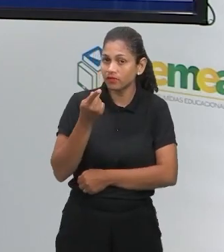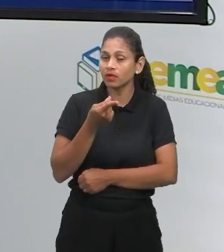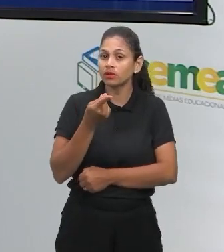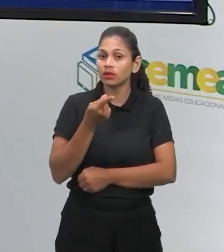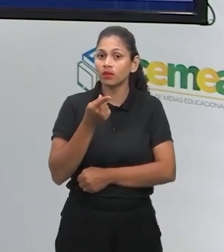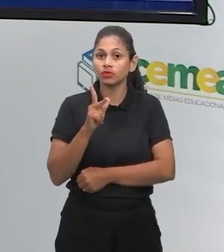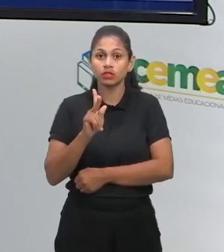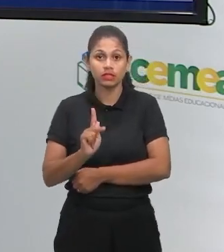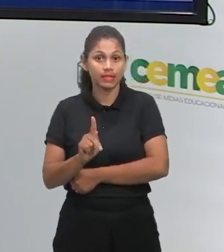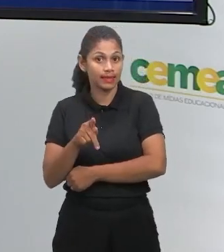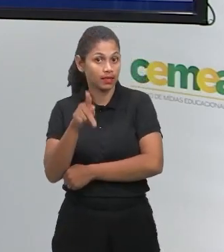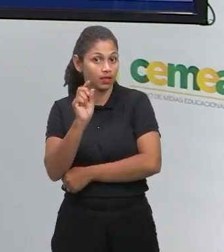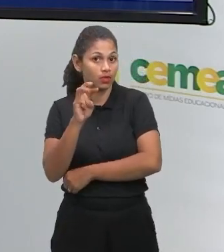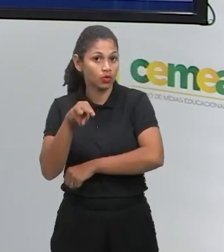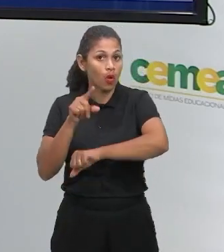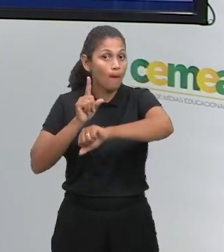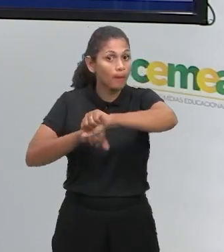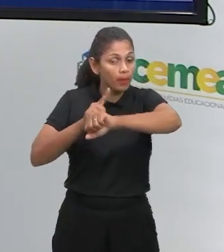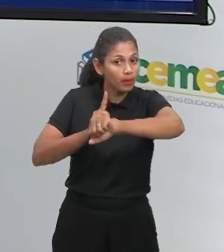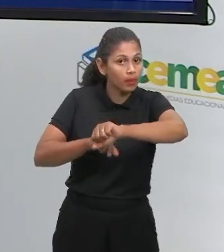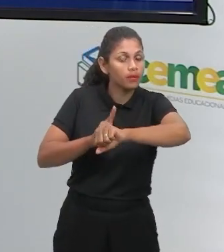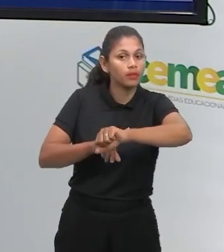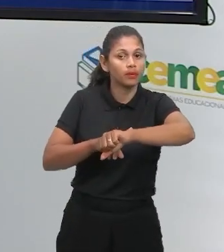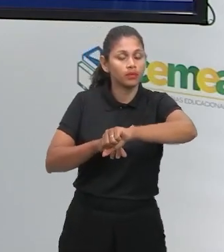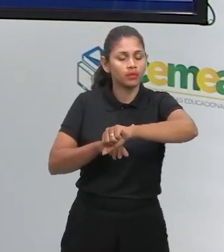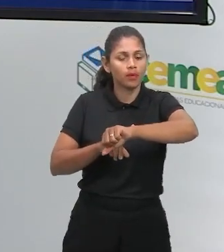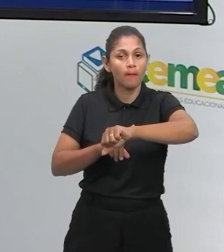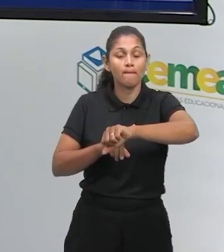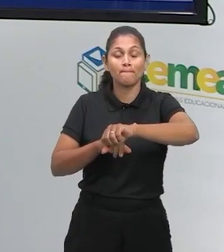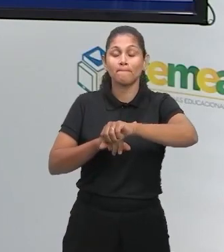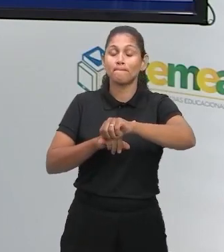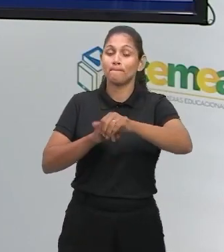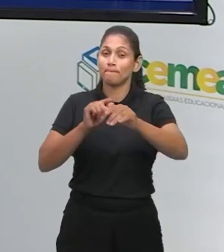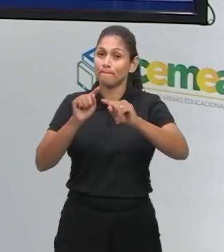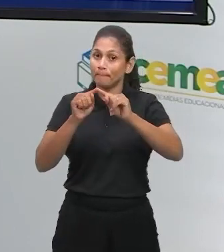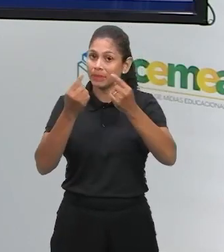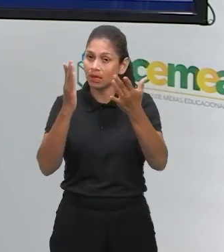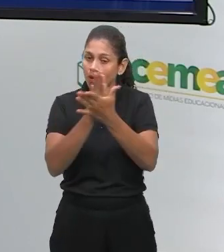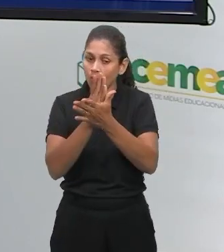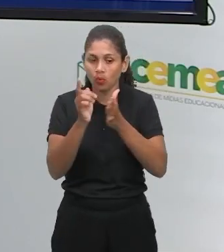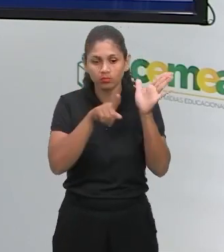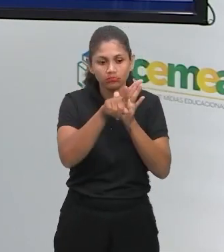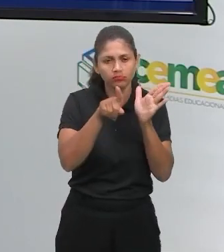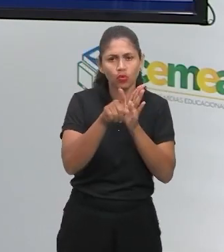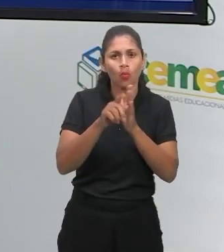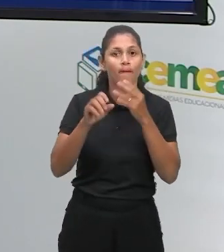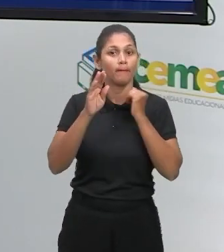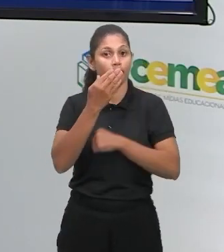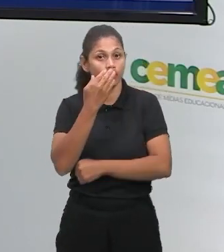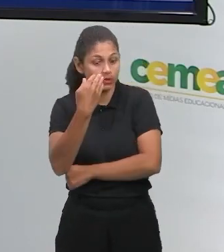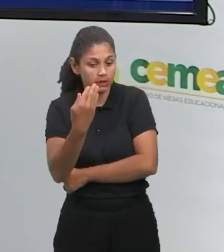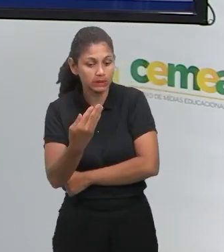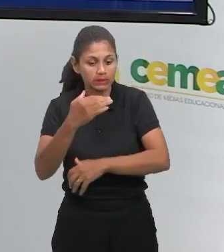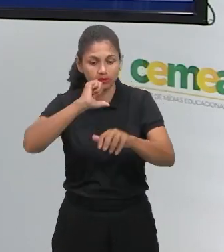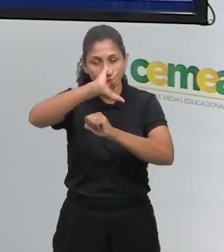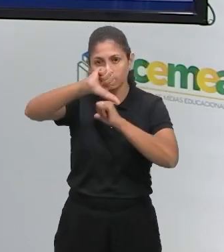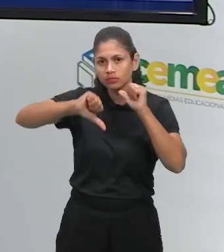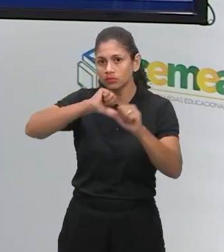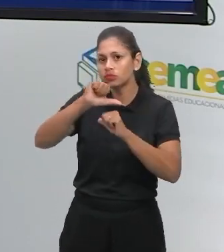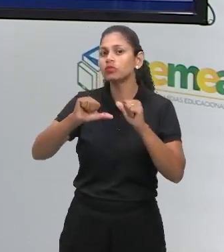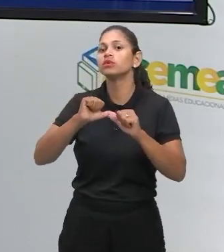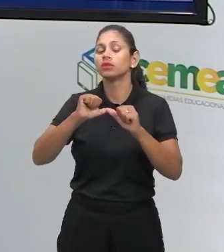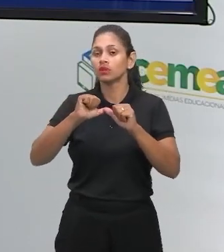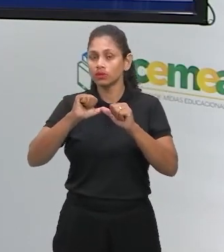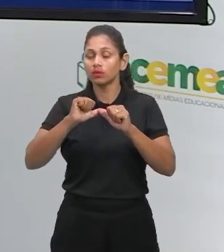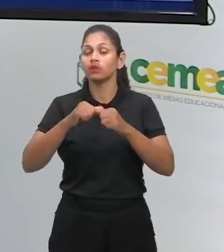as questões ela pede para você converter para metros por segundo, ou pode dar em metros por segundo para converter por quilômetros por hora. E aqui é